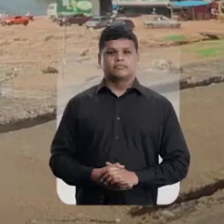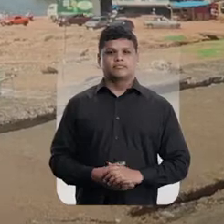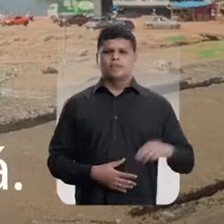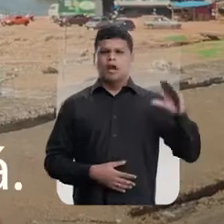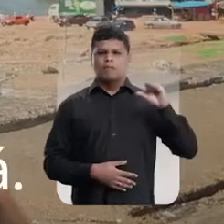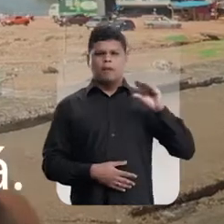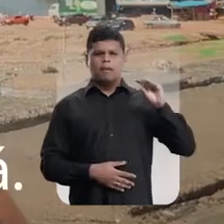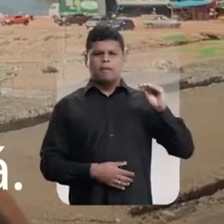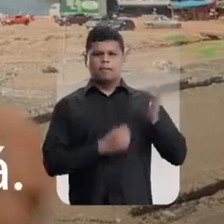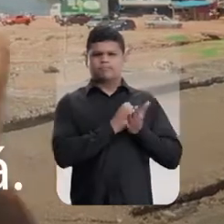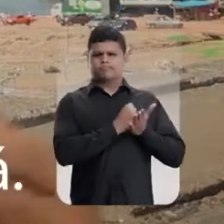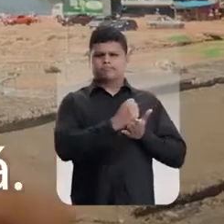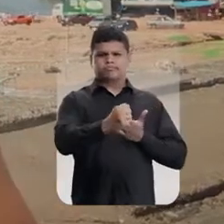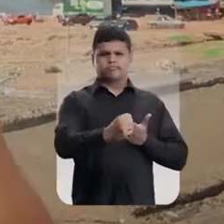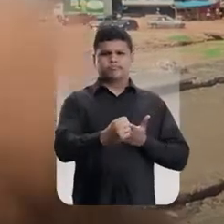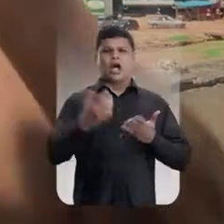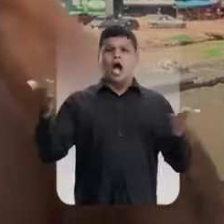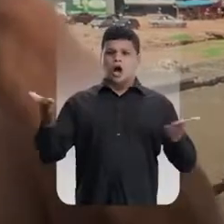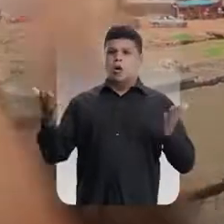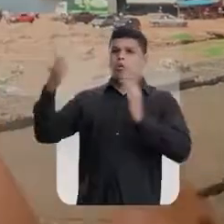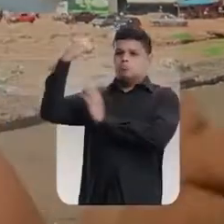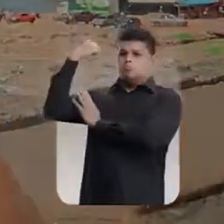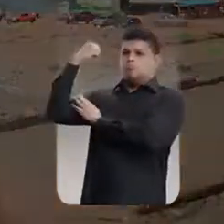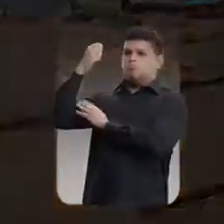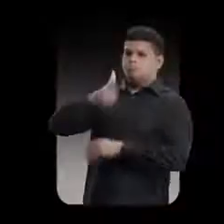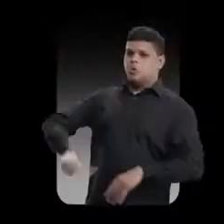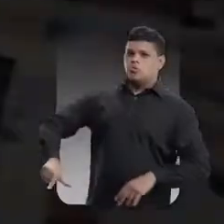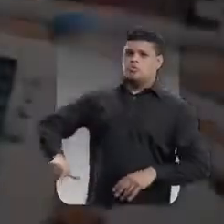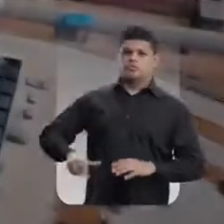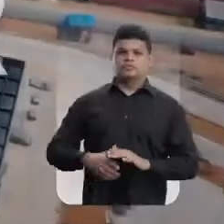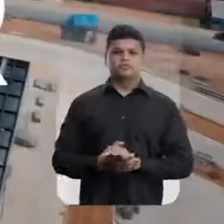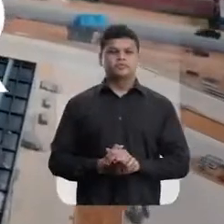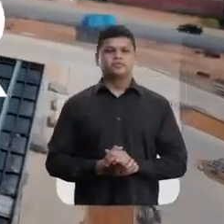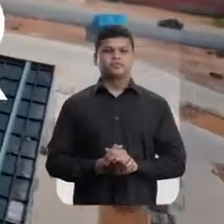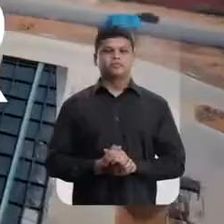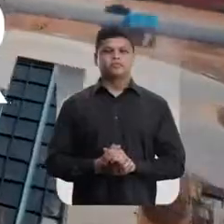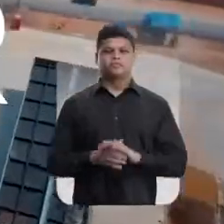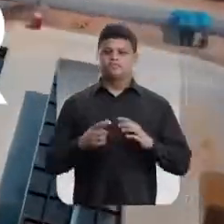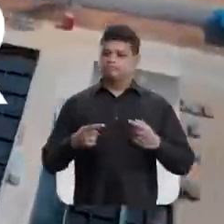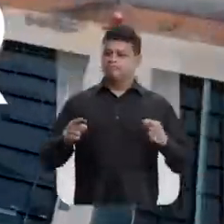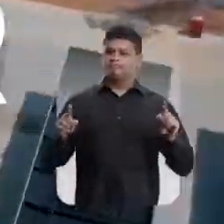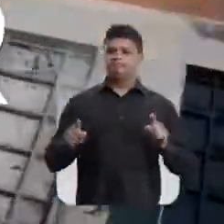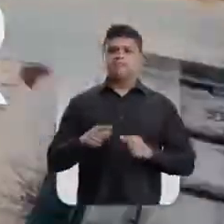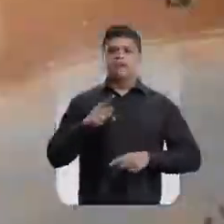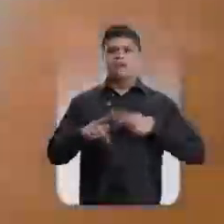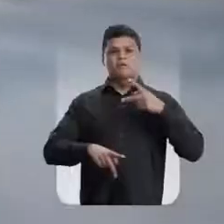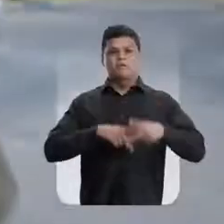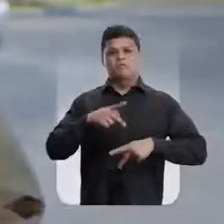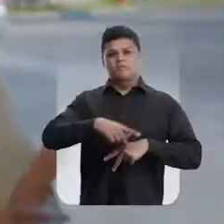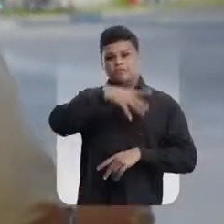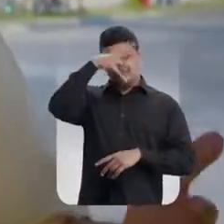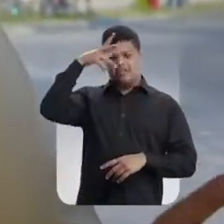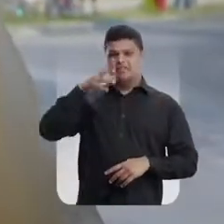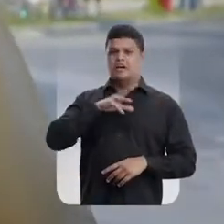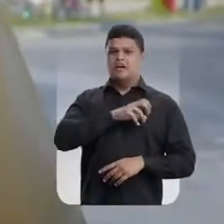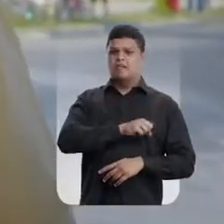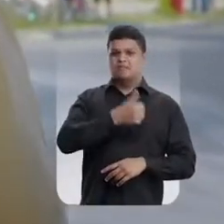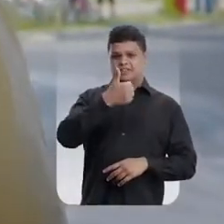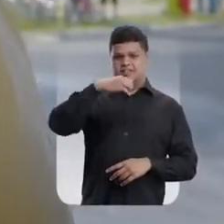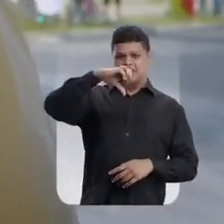Não dá mais tempo pra perder com blá blá blá. Agora é negão de novo. Manauara ama,